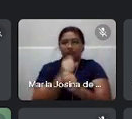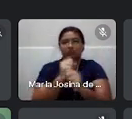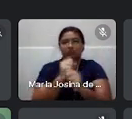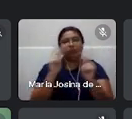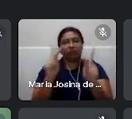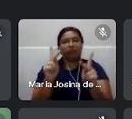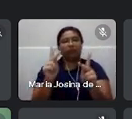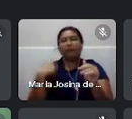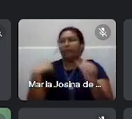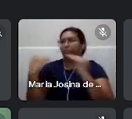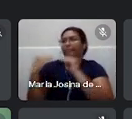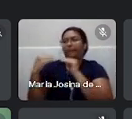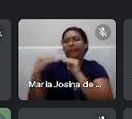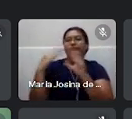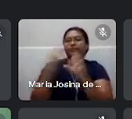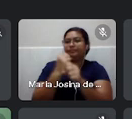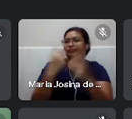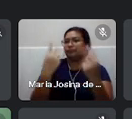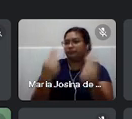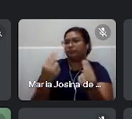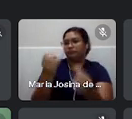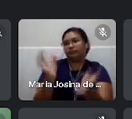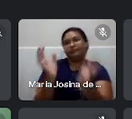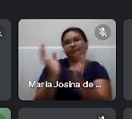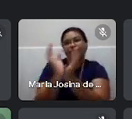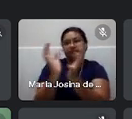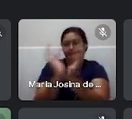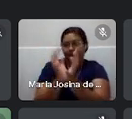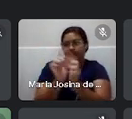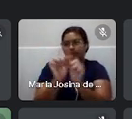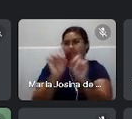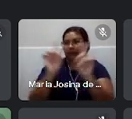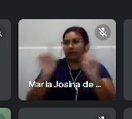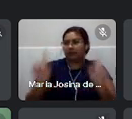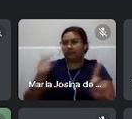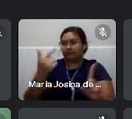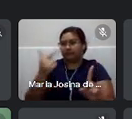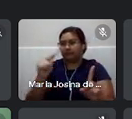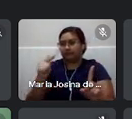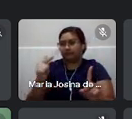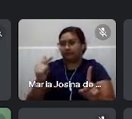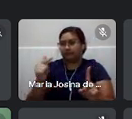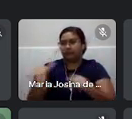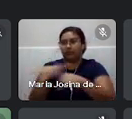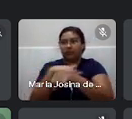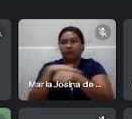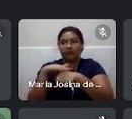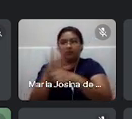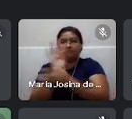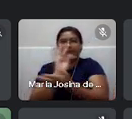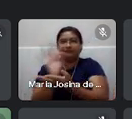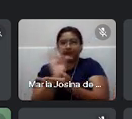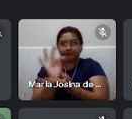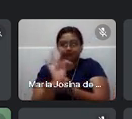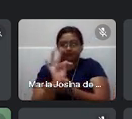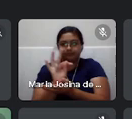certo. Mas, como não houve esse diálogo entre tutores,